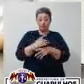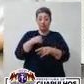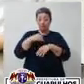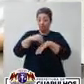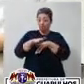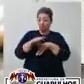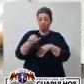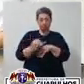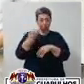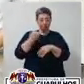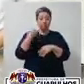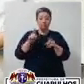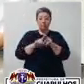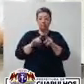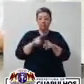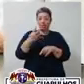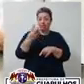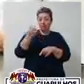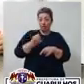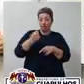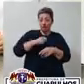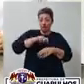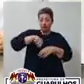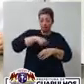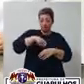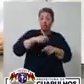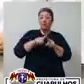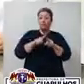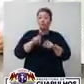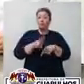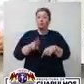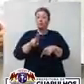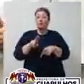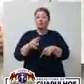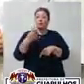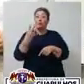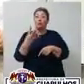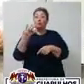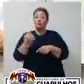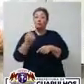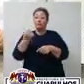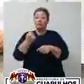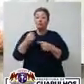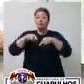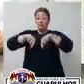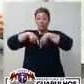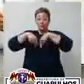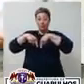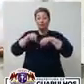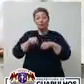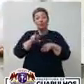Marulha acabou de passar mais uma dica aqui. E além do 4 leites de panela, nós vamos fazer aqui também o 4 leites de batedeira.